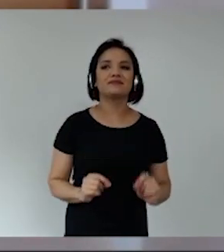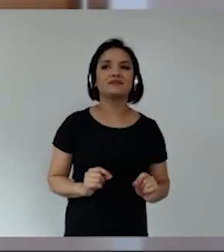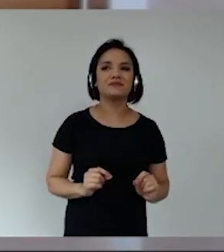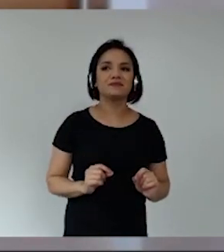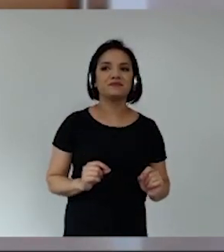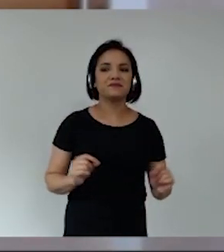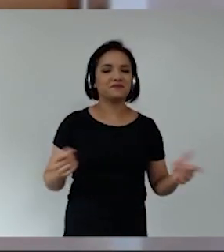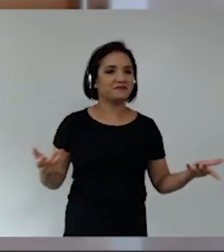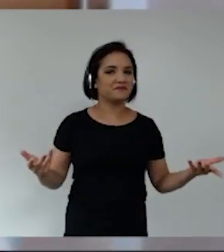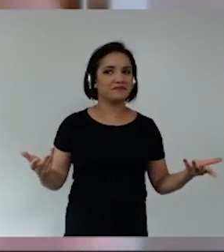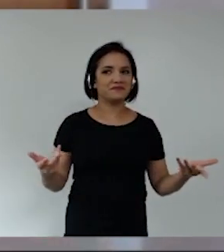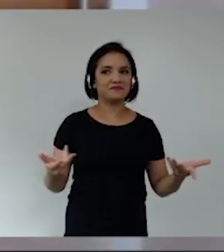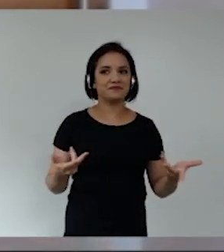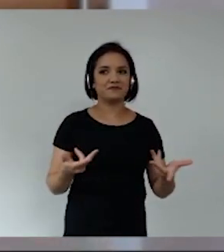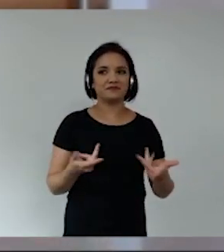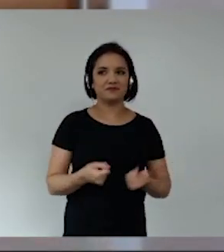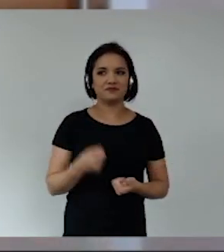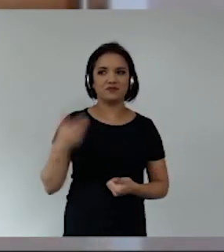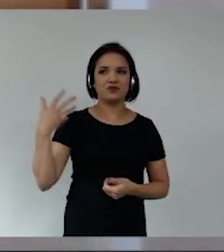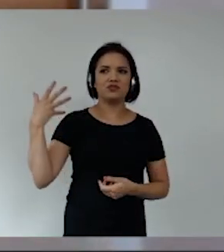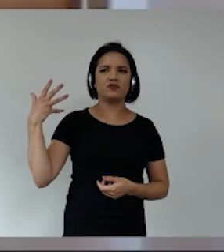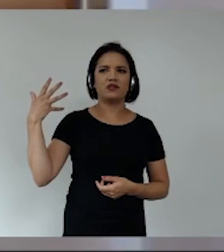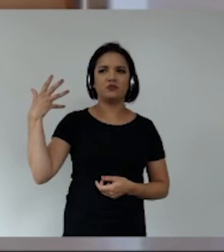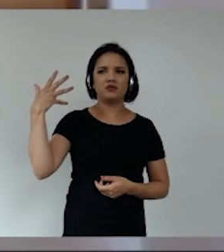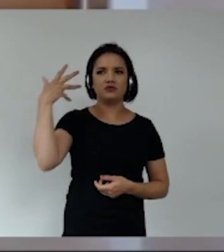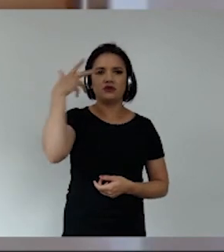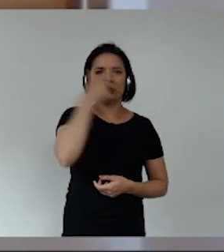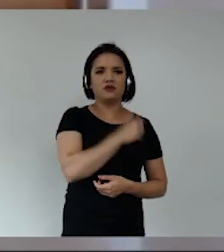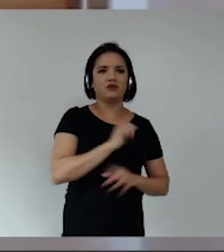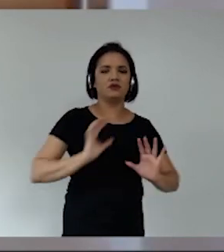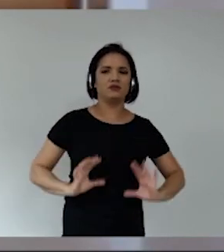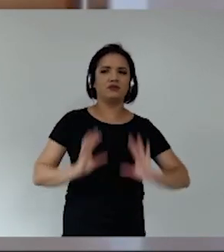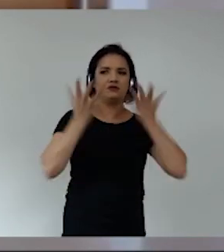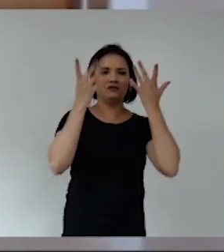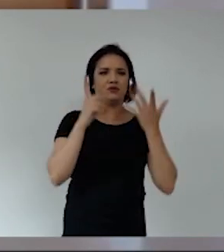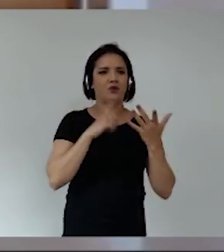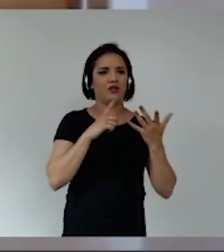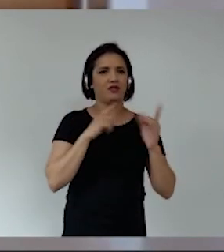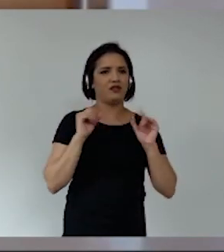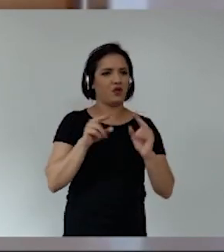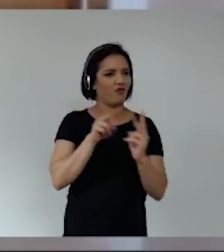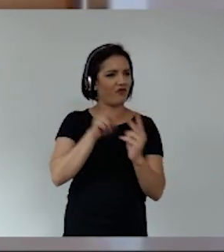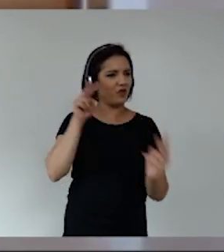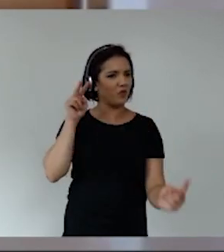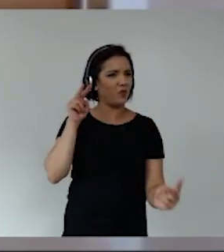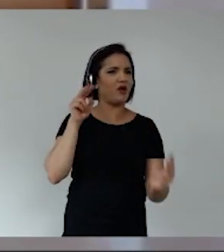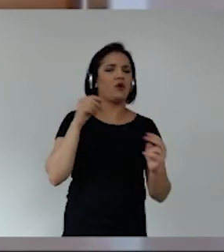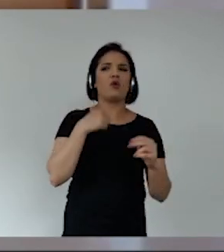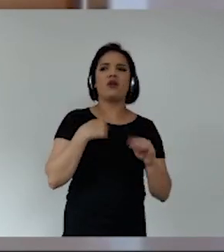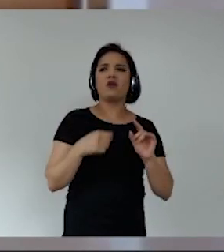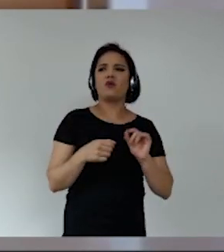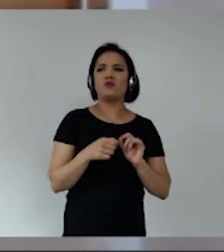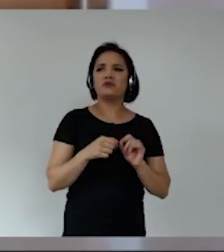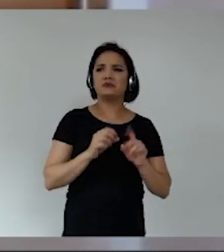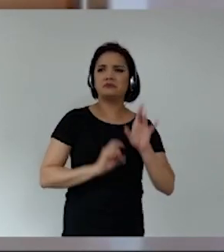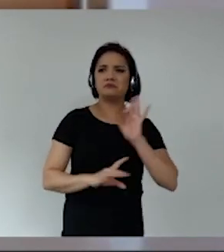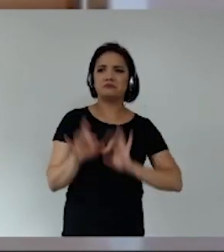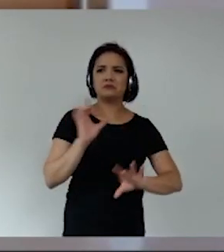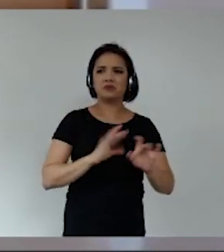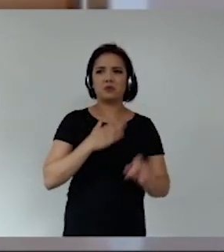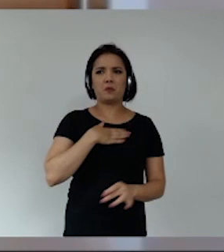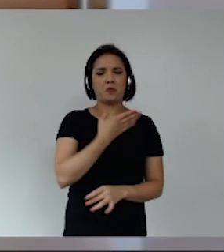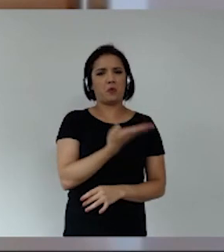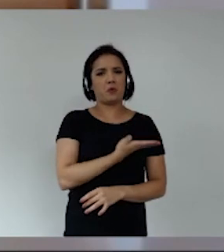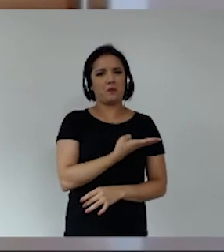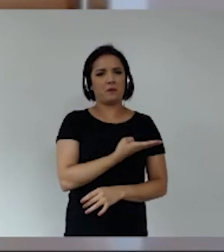esse belíssimo, por esse grandioso evento que se faz na forma virtual, e o faço em especial na figura do meu querido